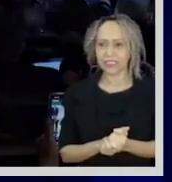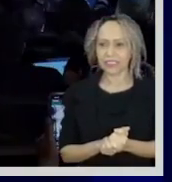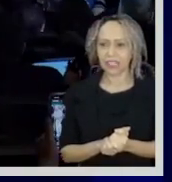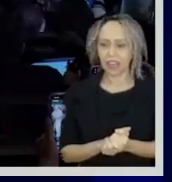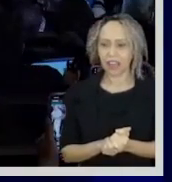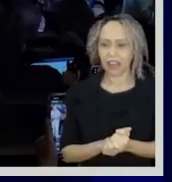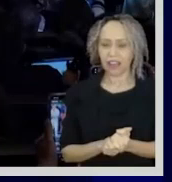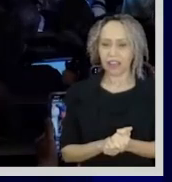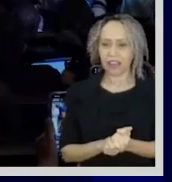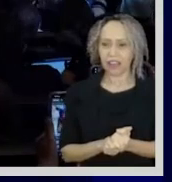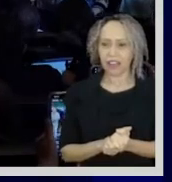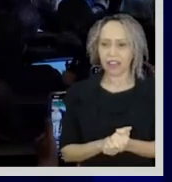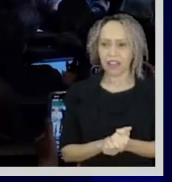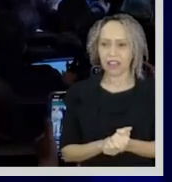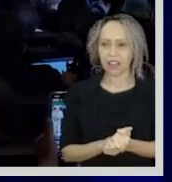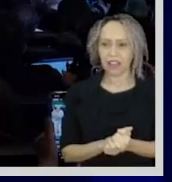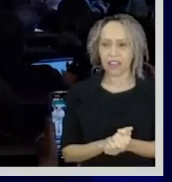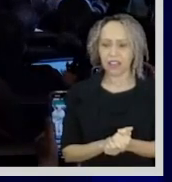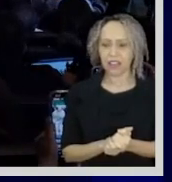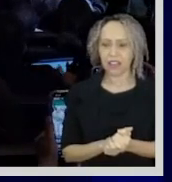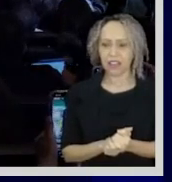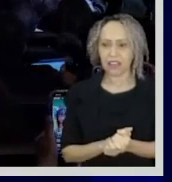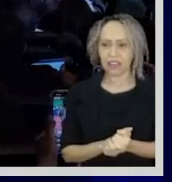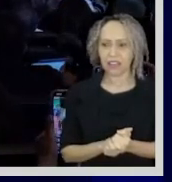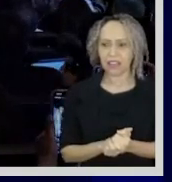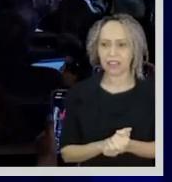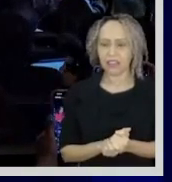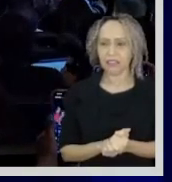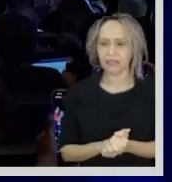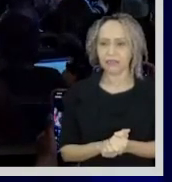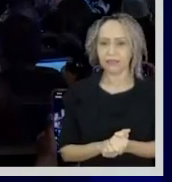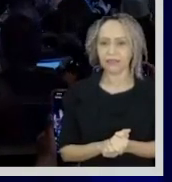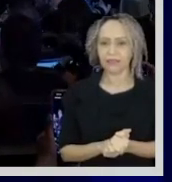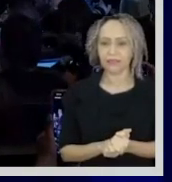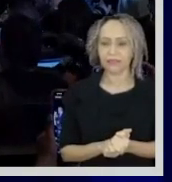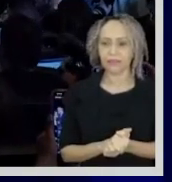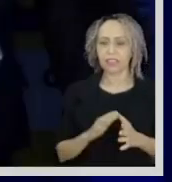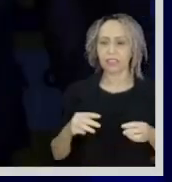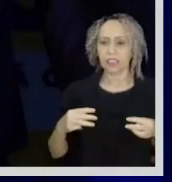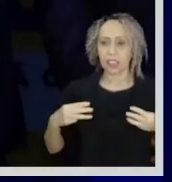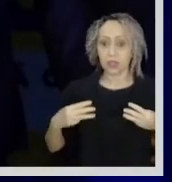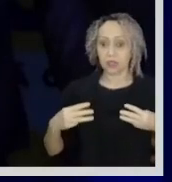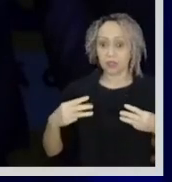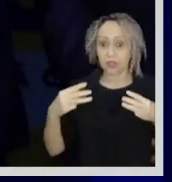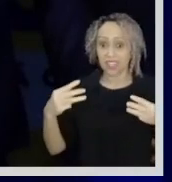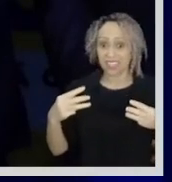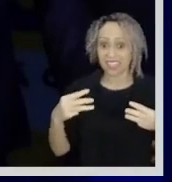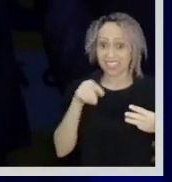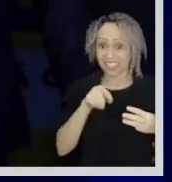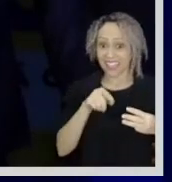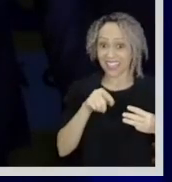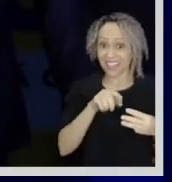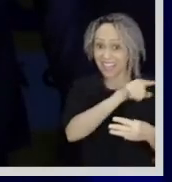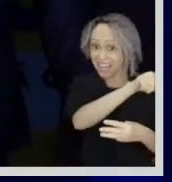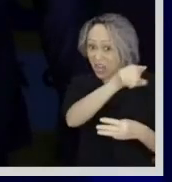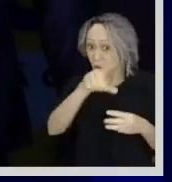dessas mulheres que foi anunciada aí pode entrar nessa lista ou não? Olha, Rodolfo, é difícil dizer, né? Mas